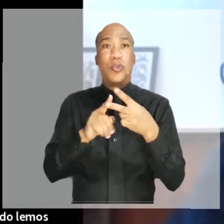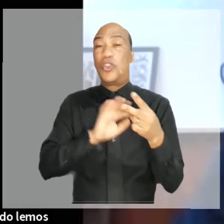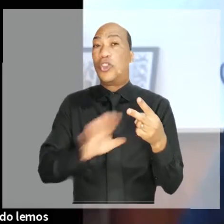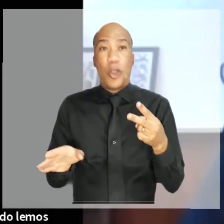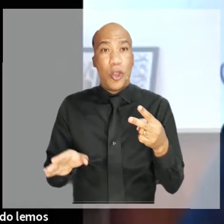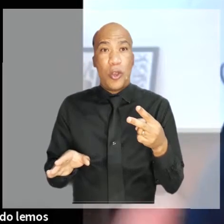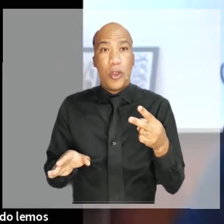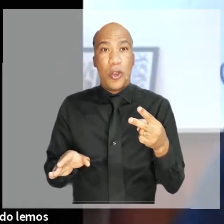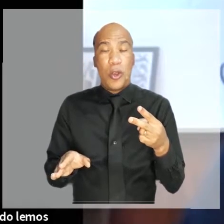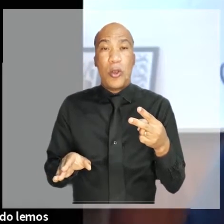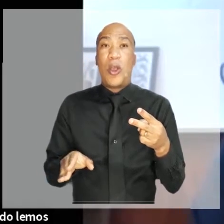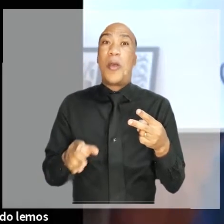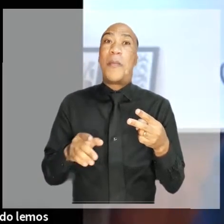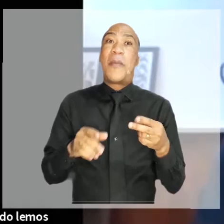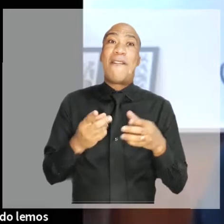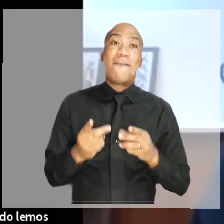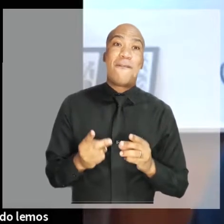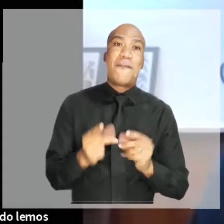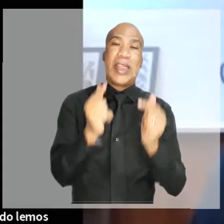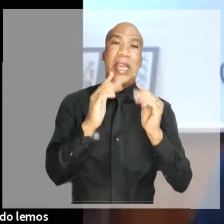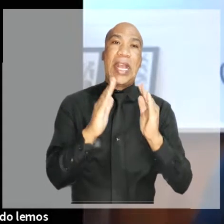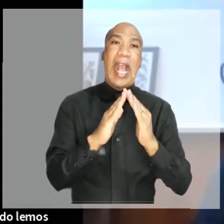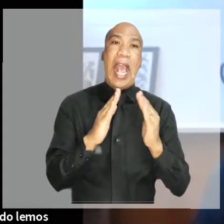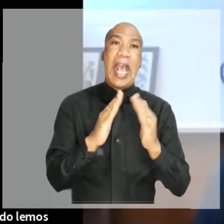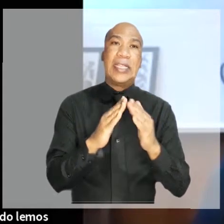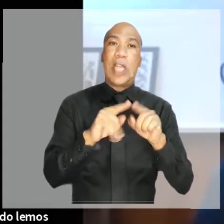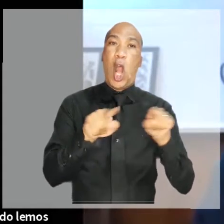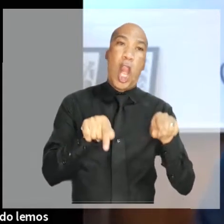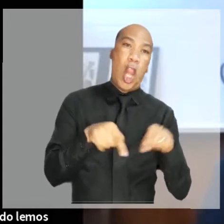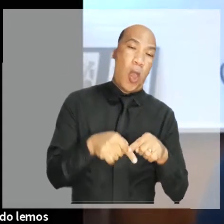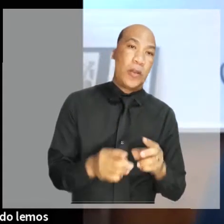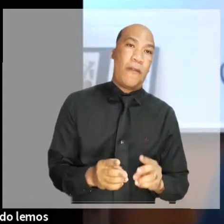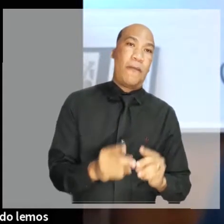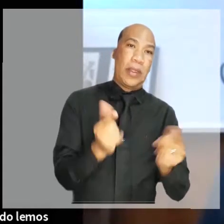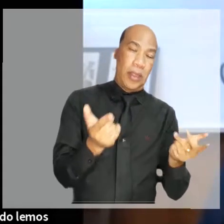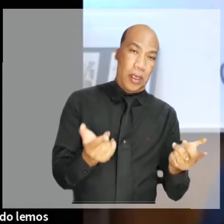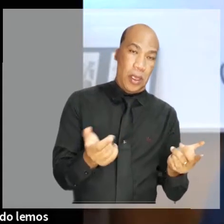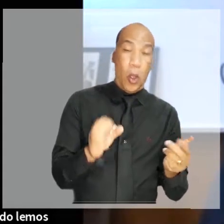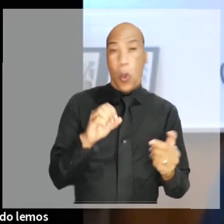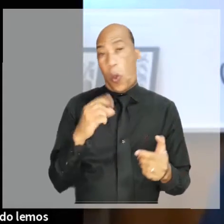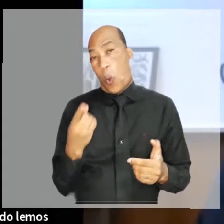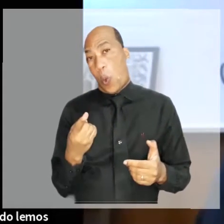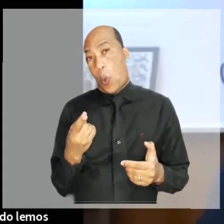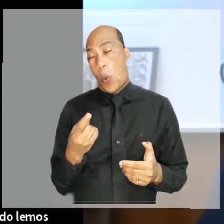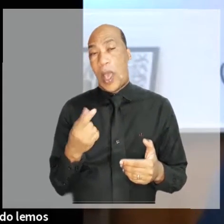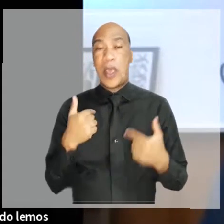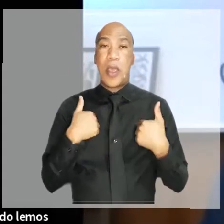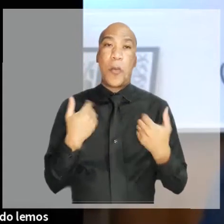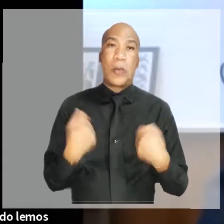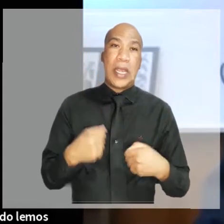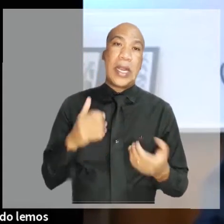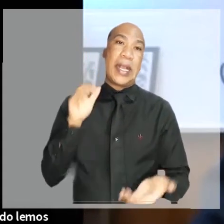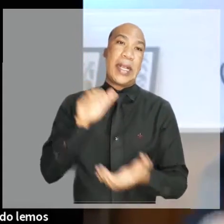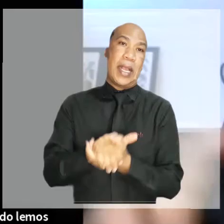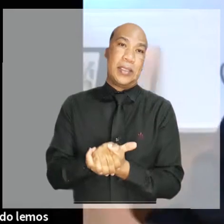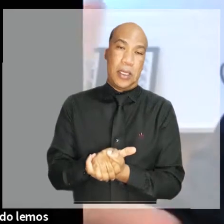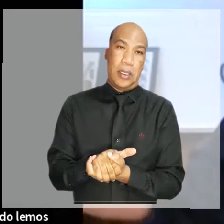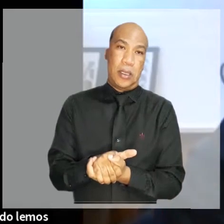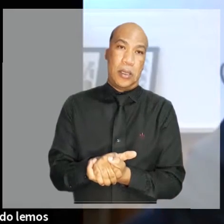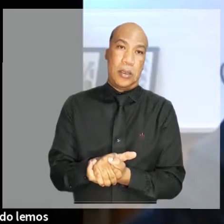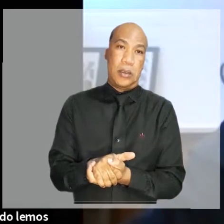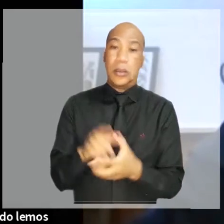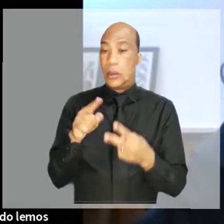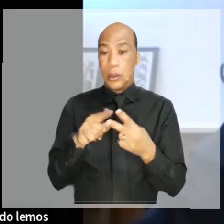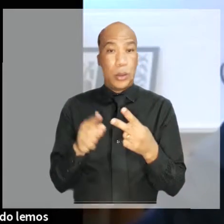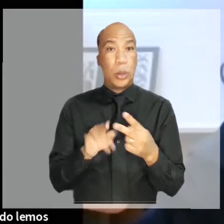público é zero, porque todos os documentos são enviados pela internet, todos os atos processuais são feitos online, e mais do que